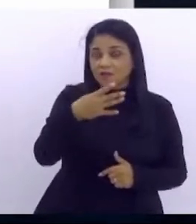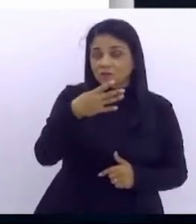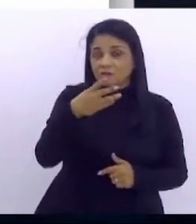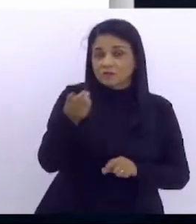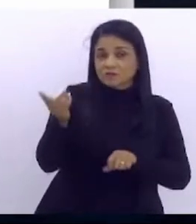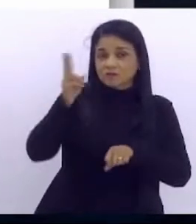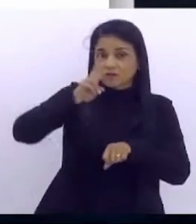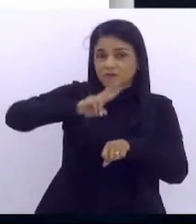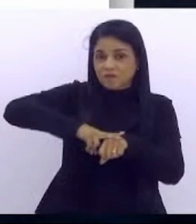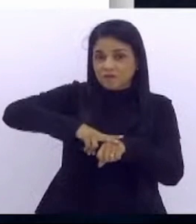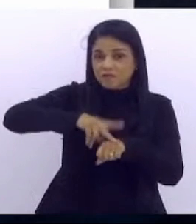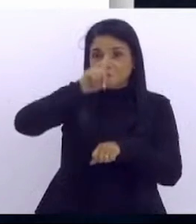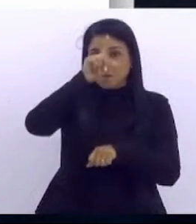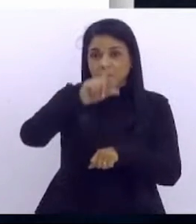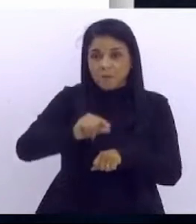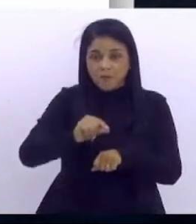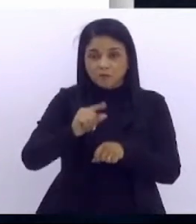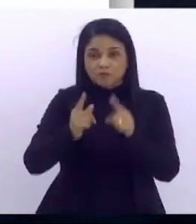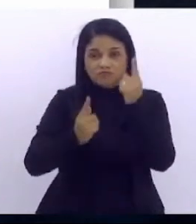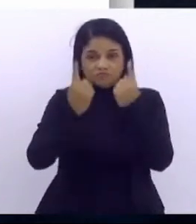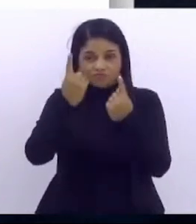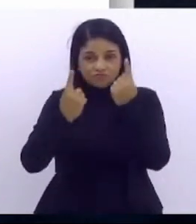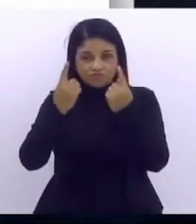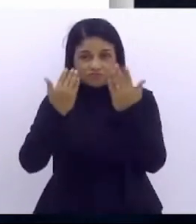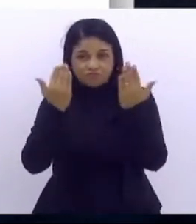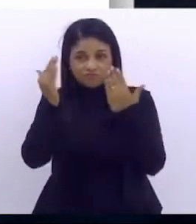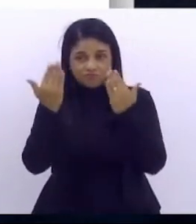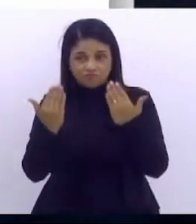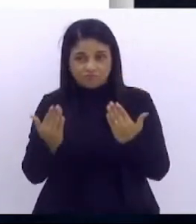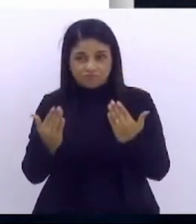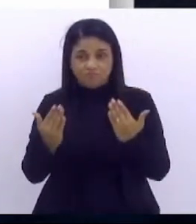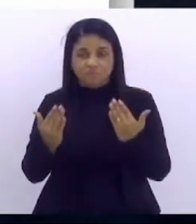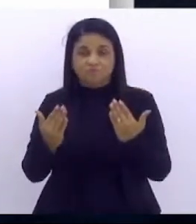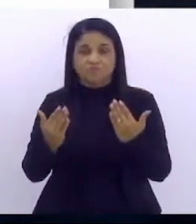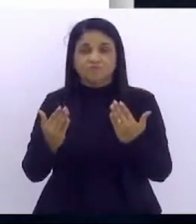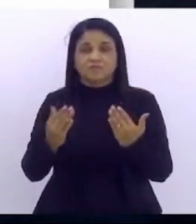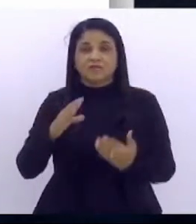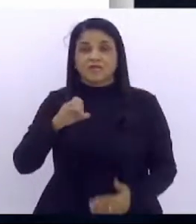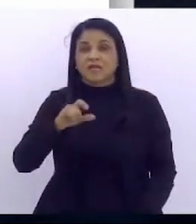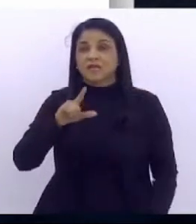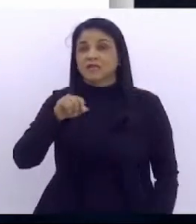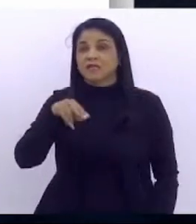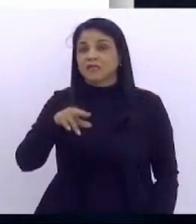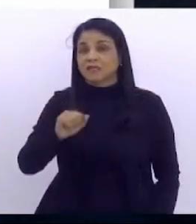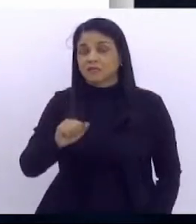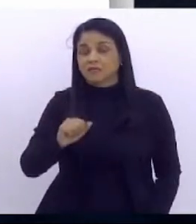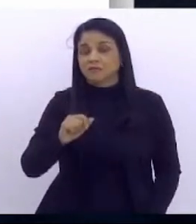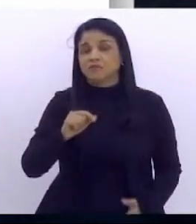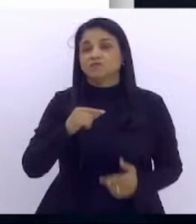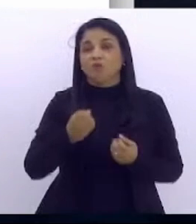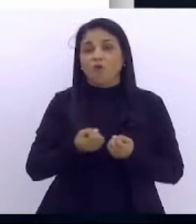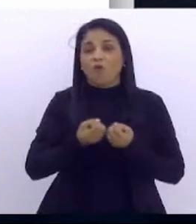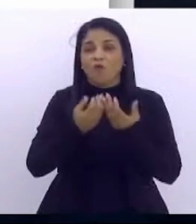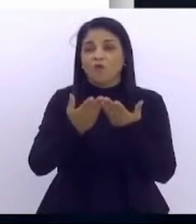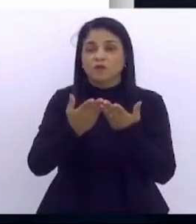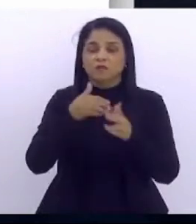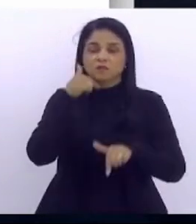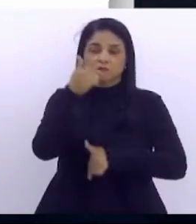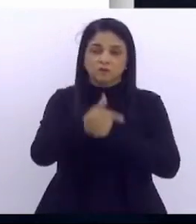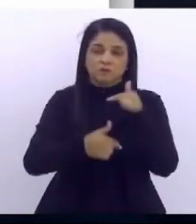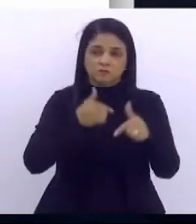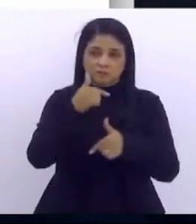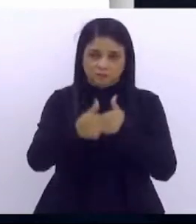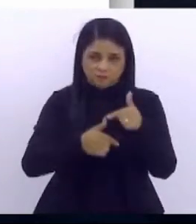estimativa, mesmo você tendo, num país relativamente pequeno, 1.243 clínicas fornecendo serviço. É óbvio